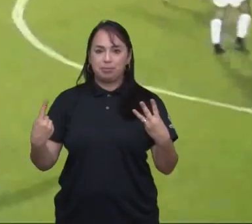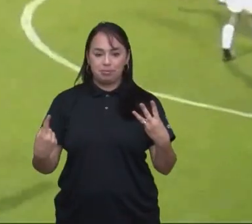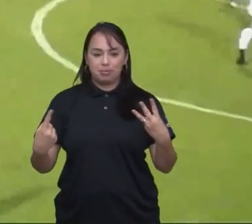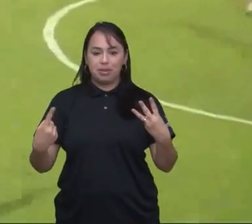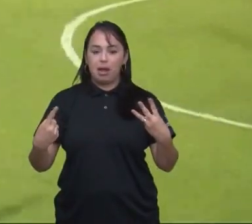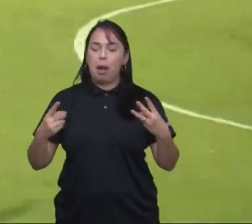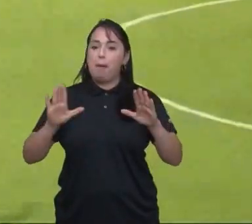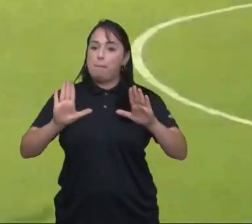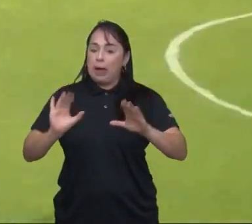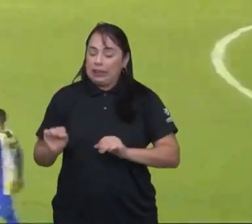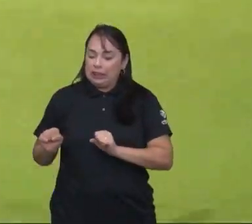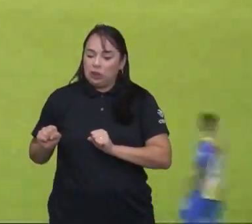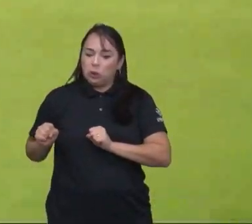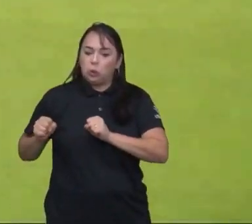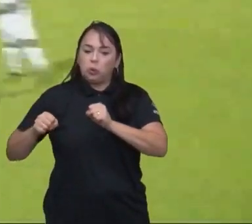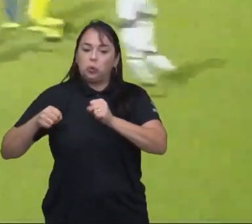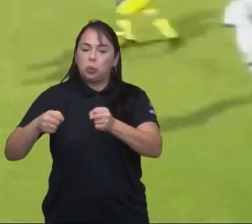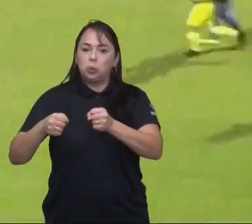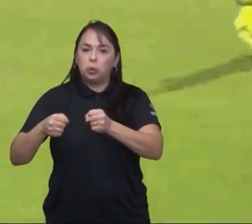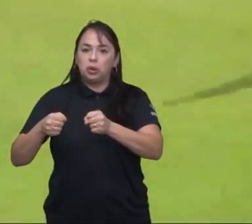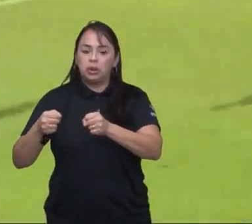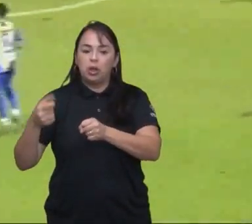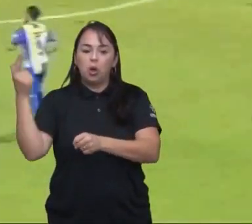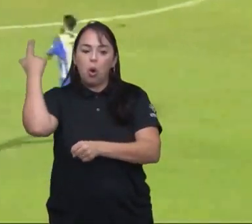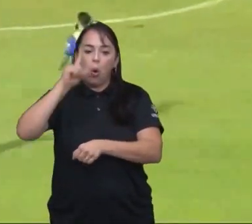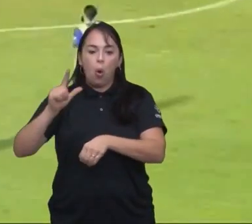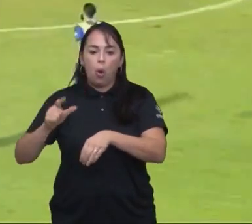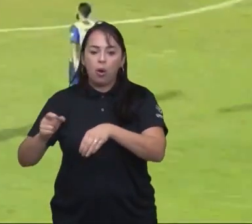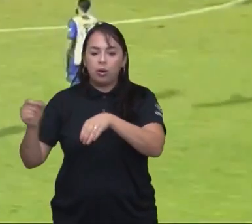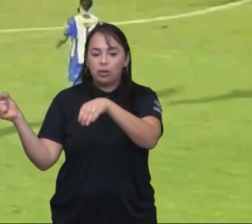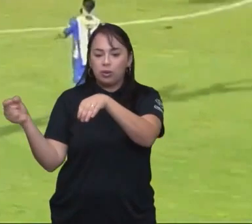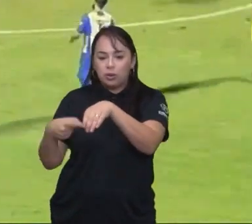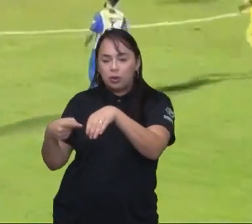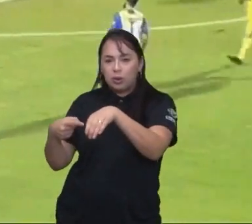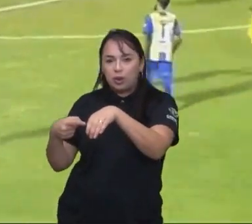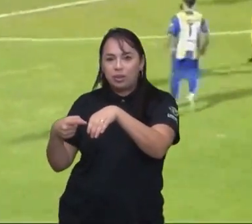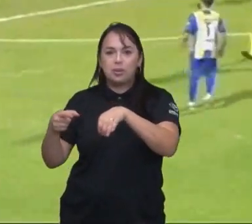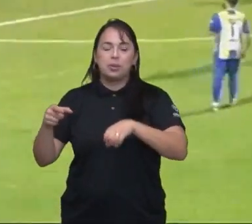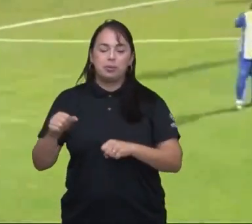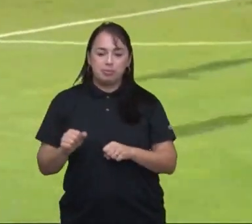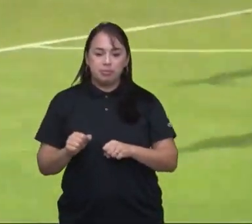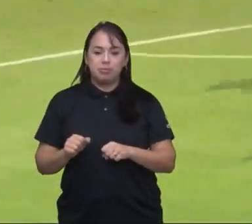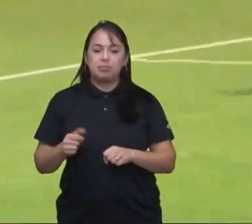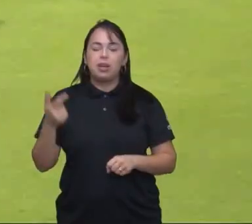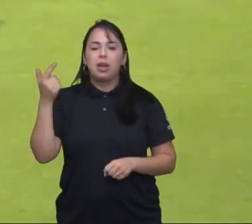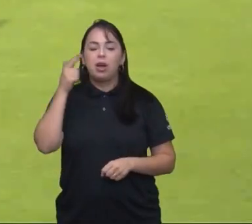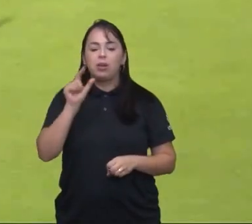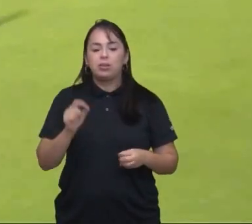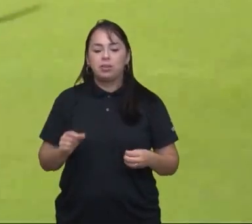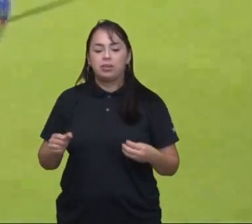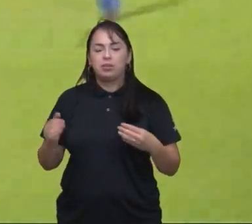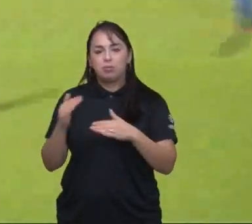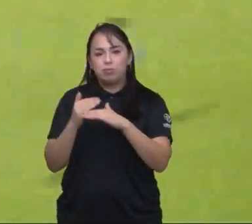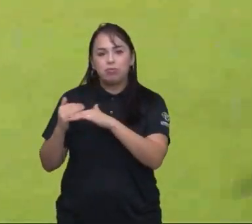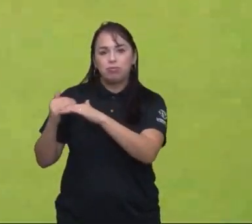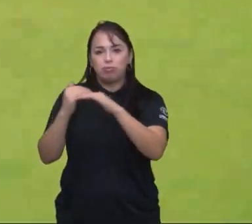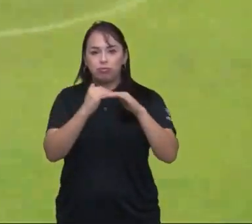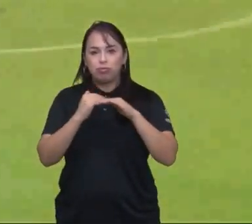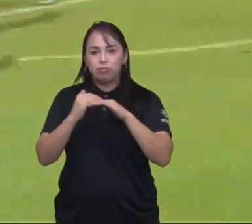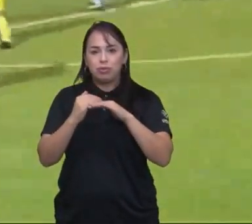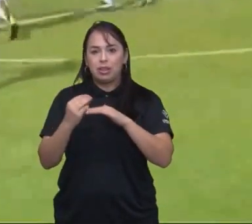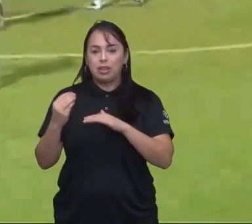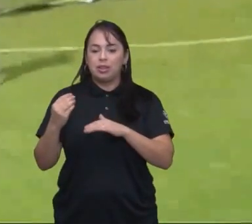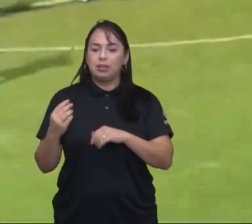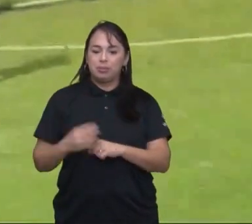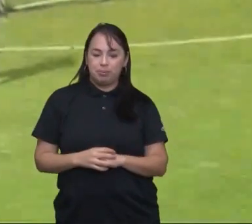na raça, o São José diminuiu o placar aos 37 novamente com Barcos e chegou ao empate com Tom 2